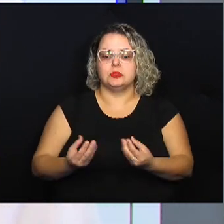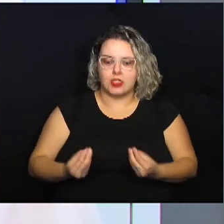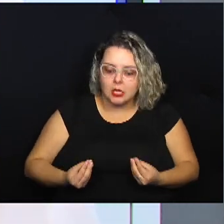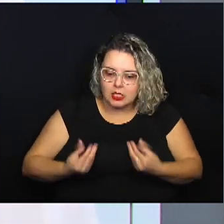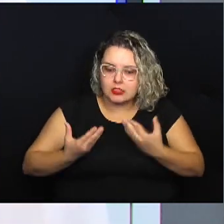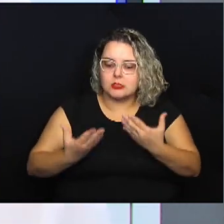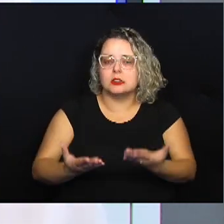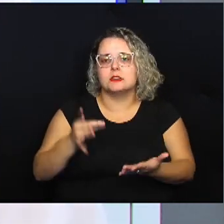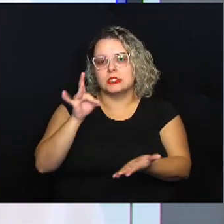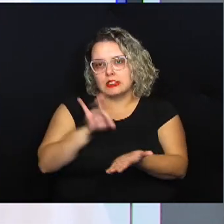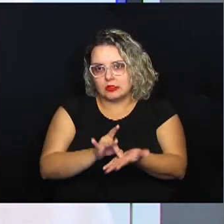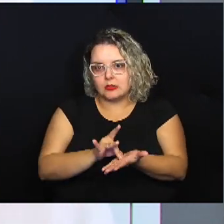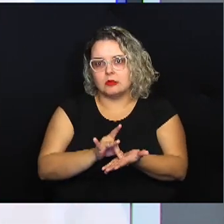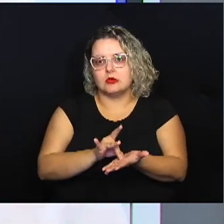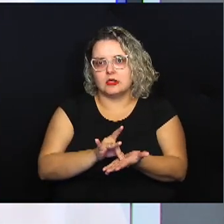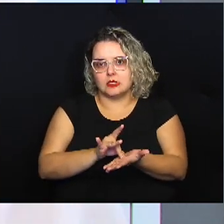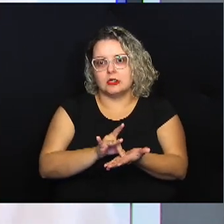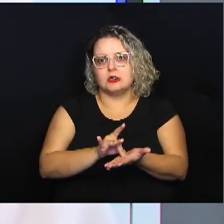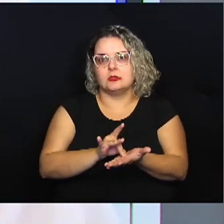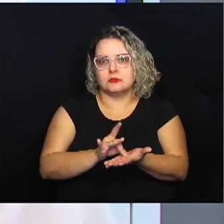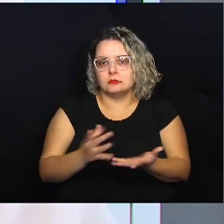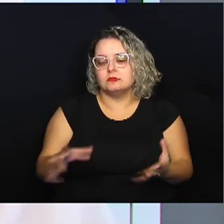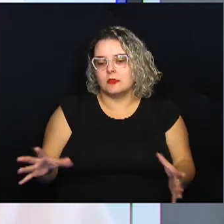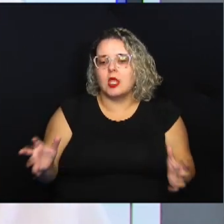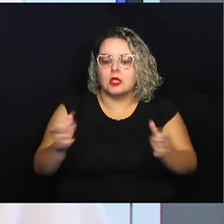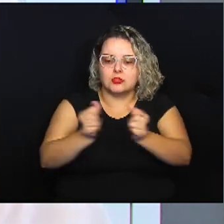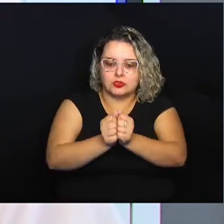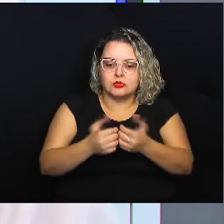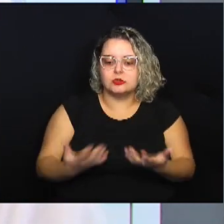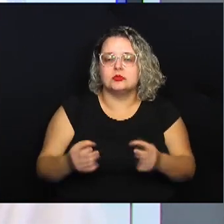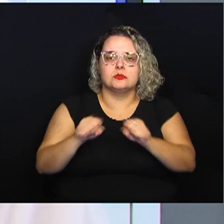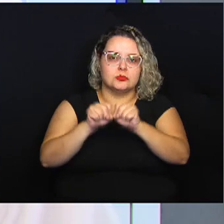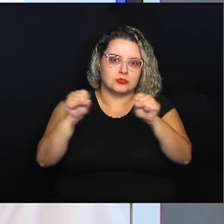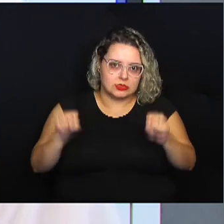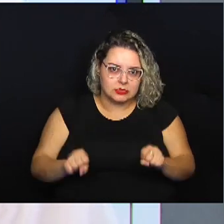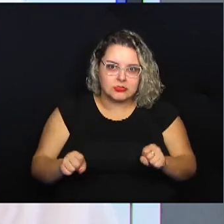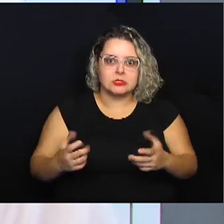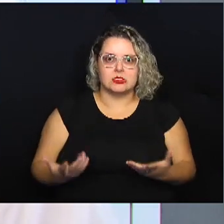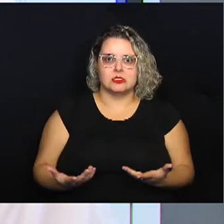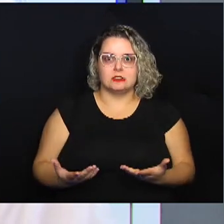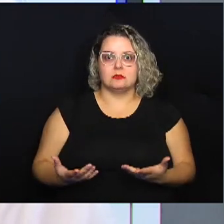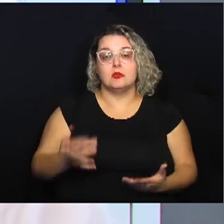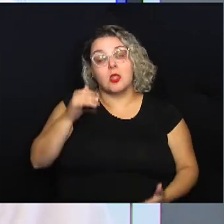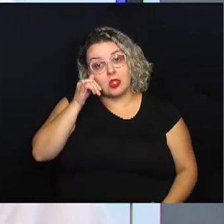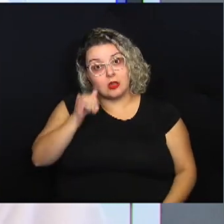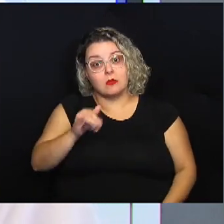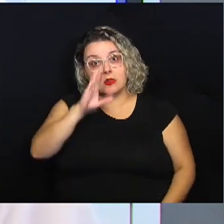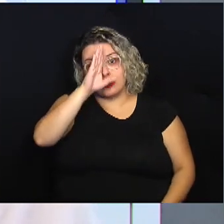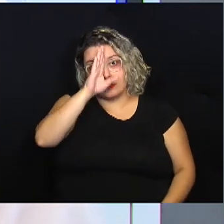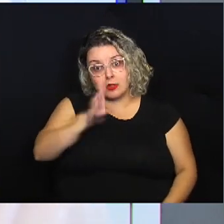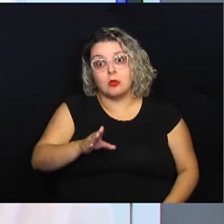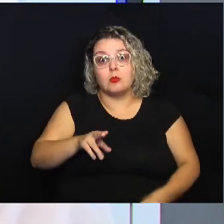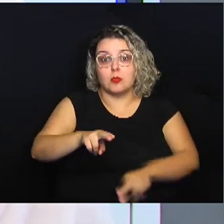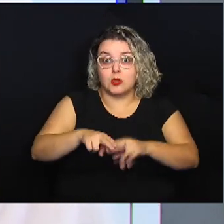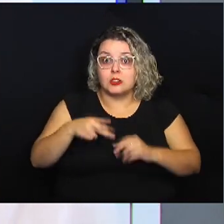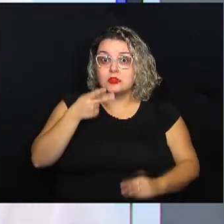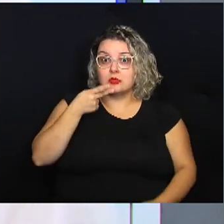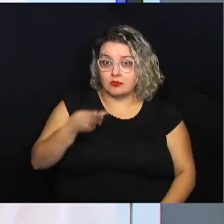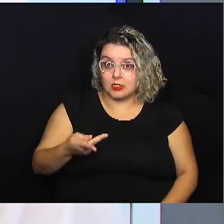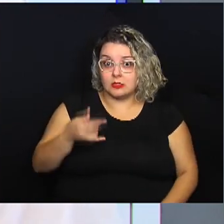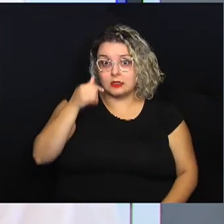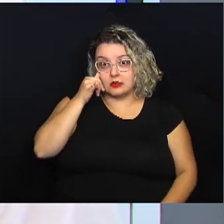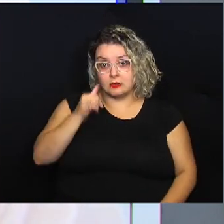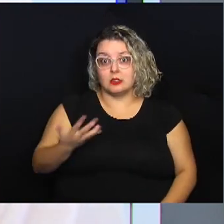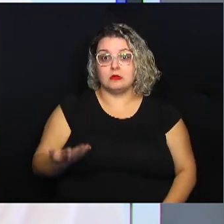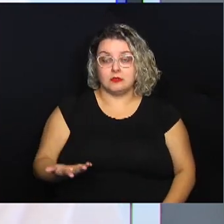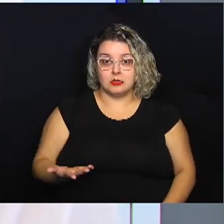verdade, uma integração desses sistemas para que a gente possa evitar, principalmente, por isso que eu falo da prevenção,